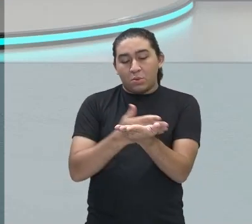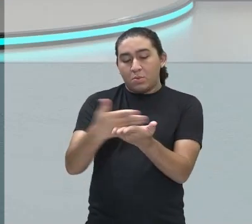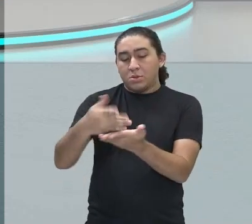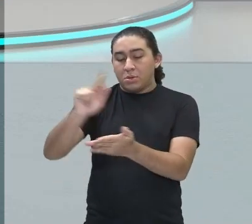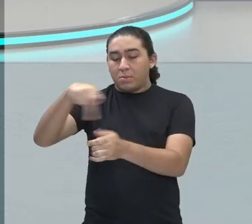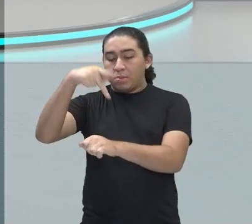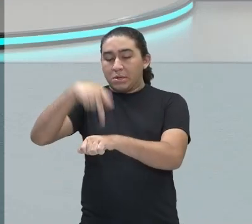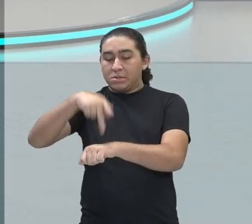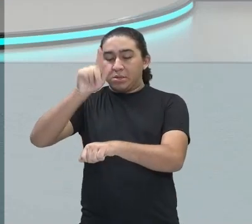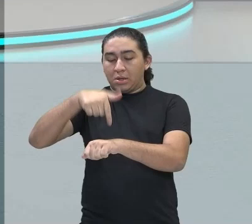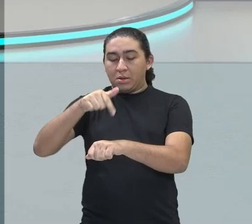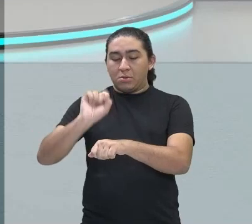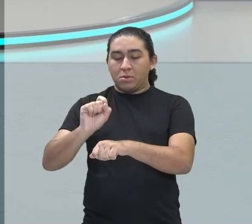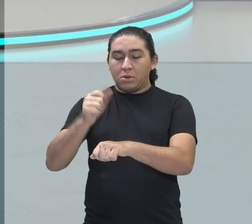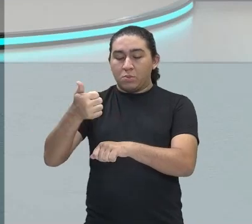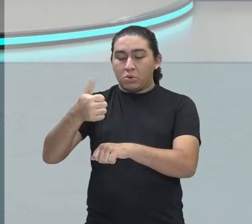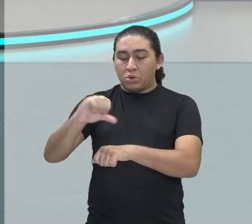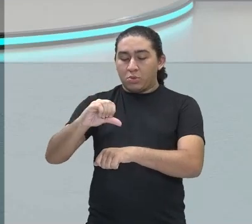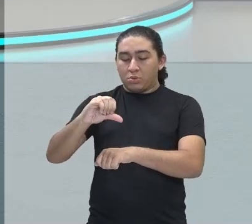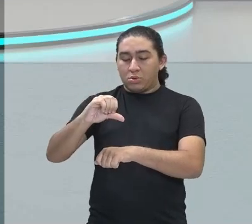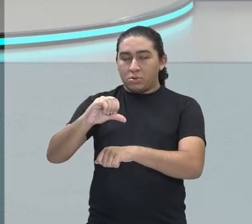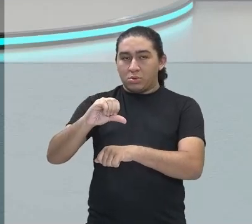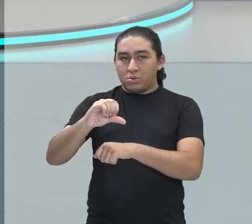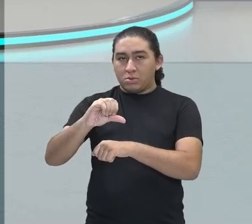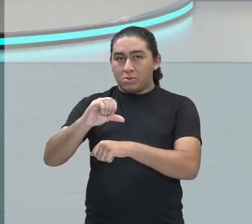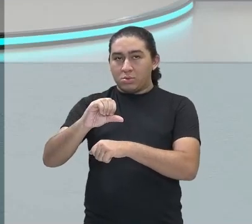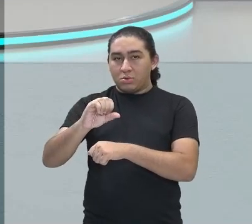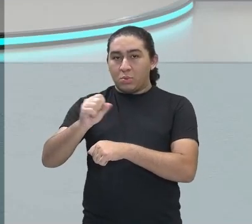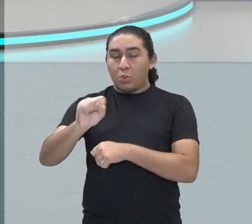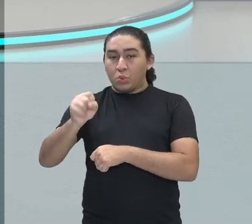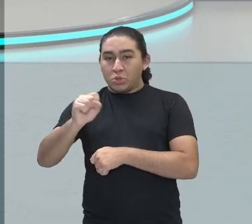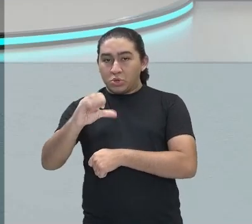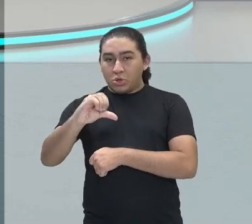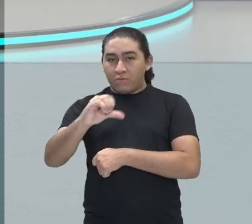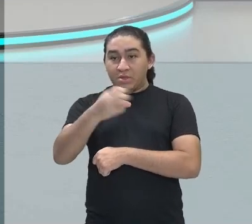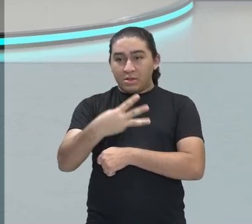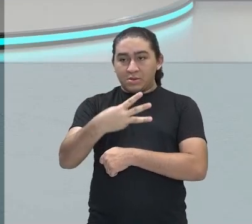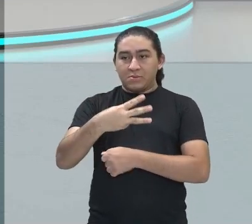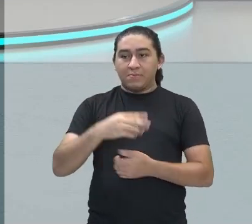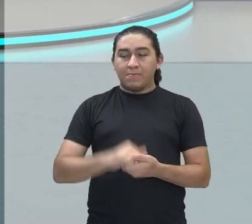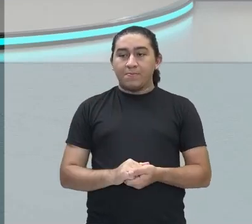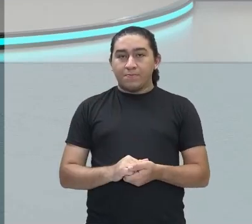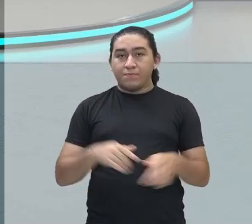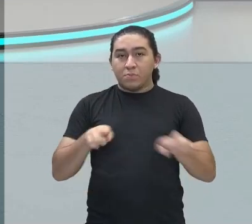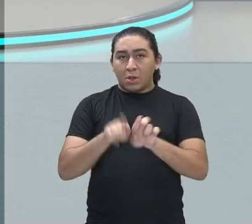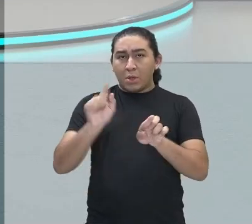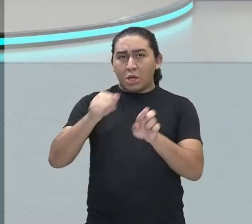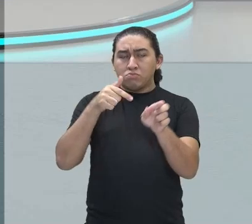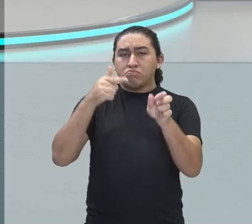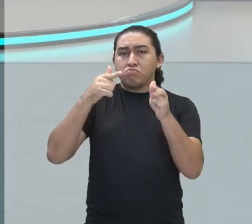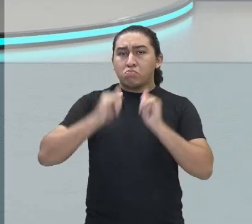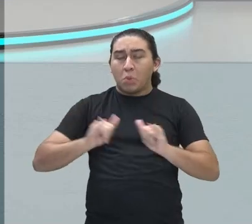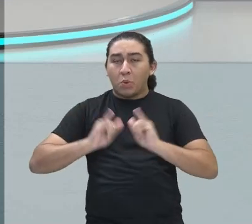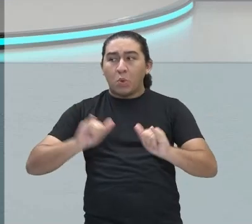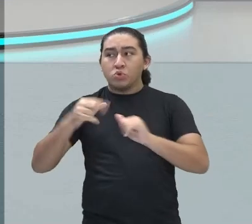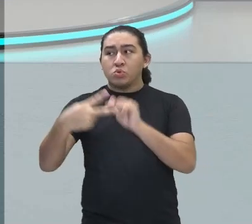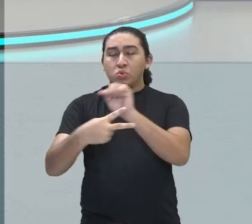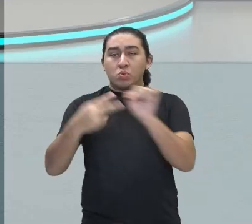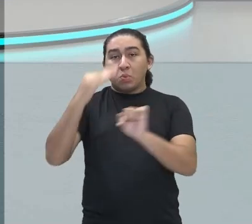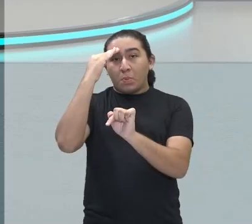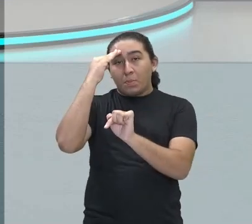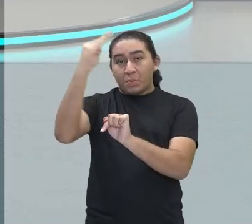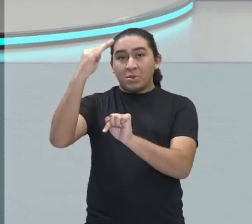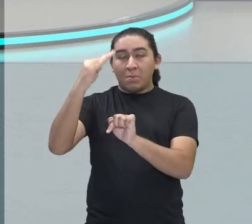em 1893, quando o poeta Cruz e Souza publicou suas duas principais